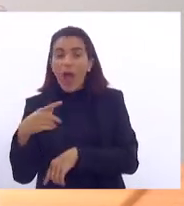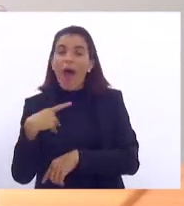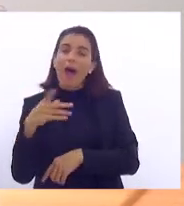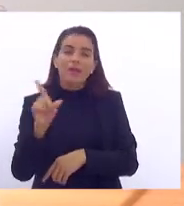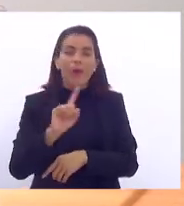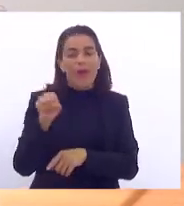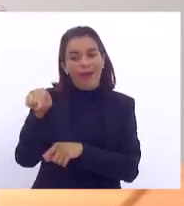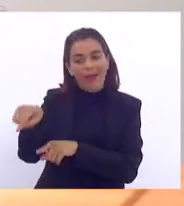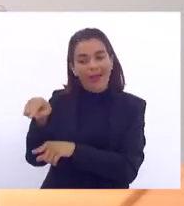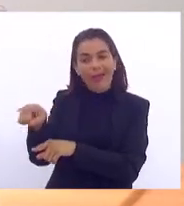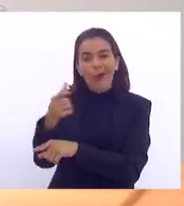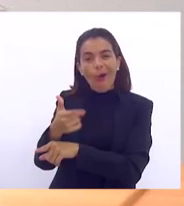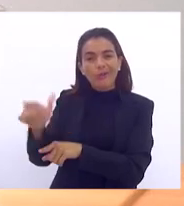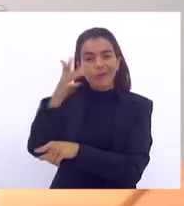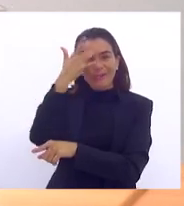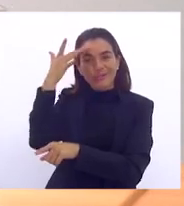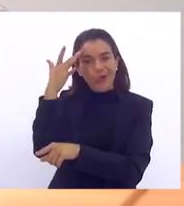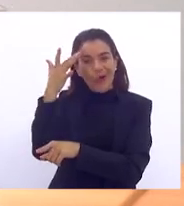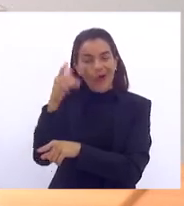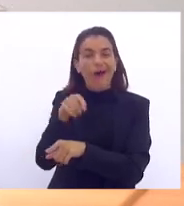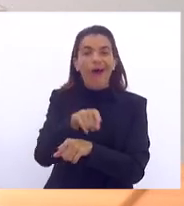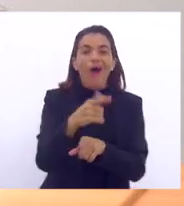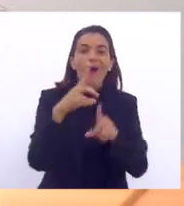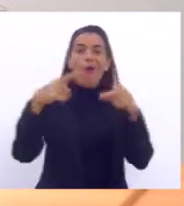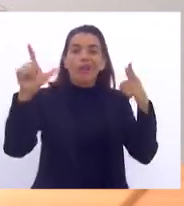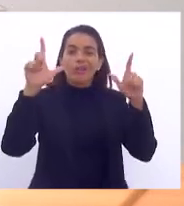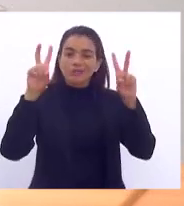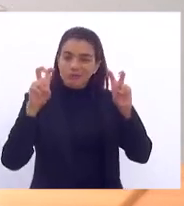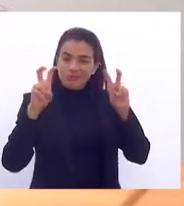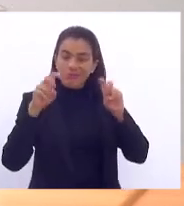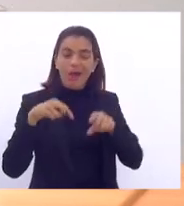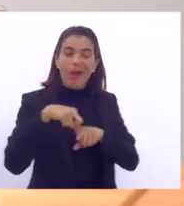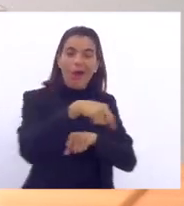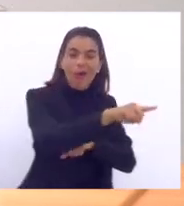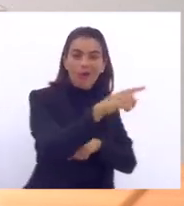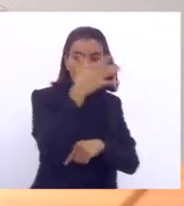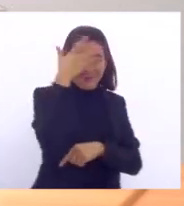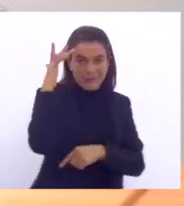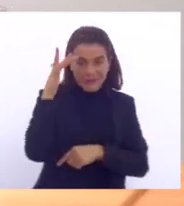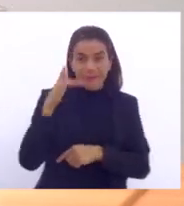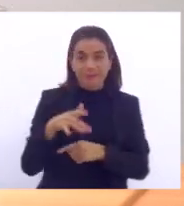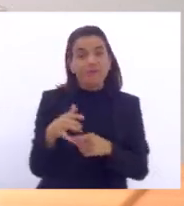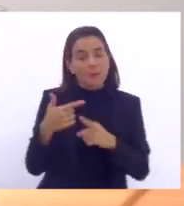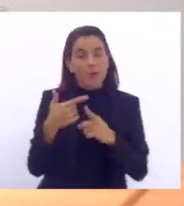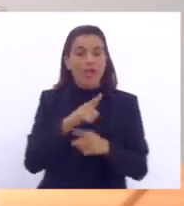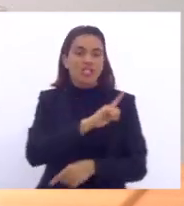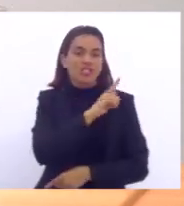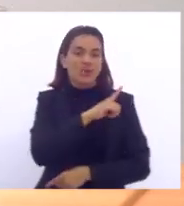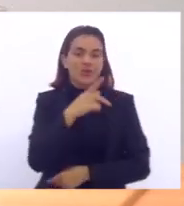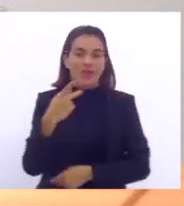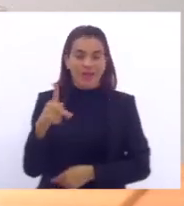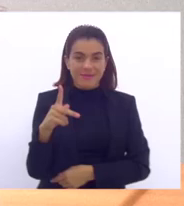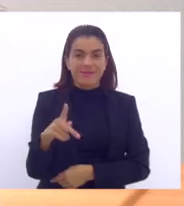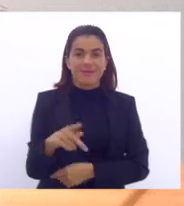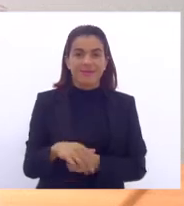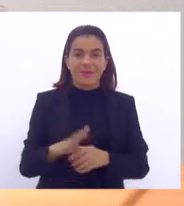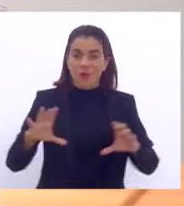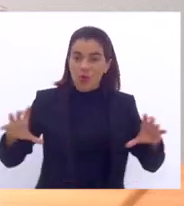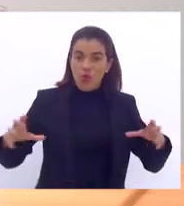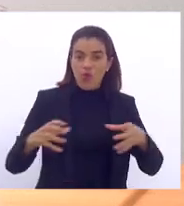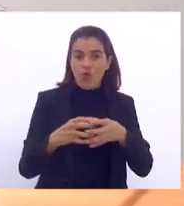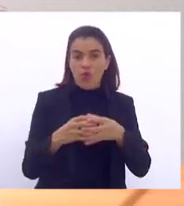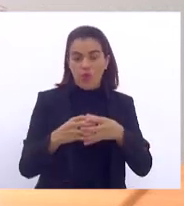mim então se sinta-se representada por ele porque ele ele faz a gestão dele dessa forma delegando